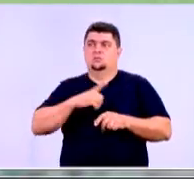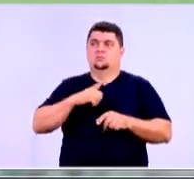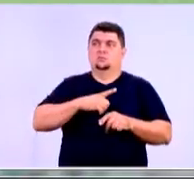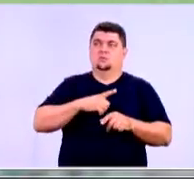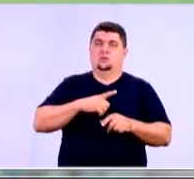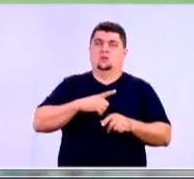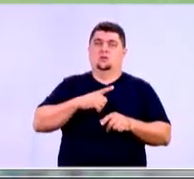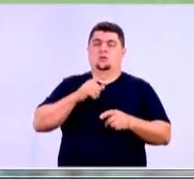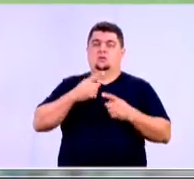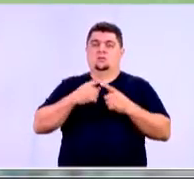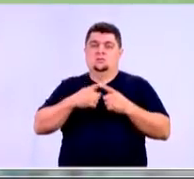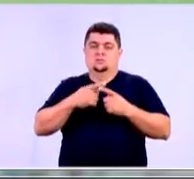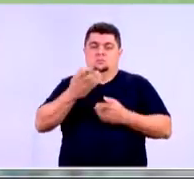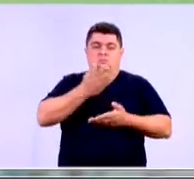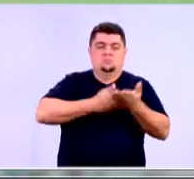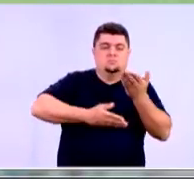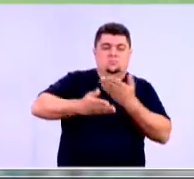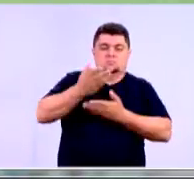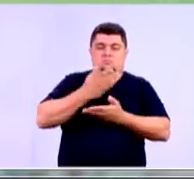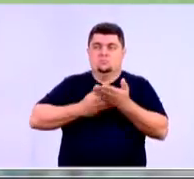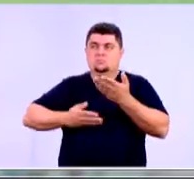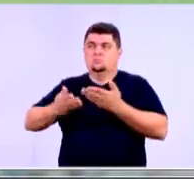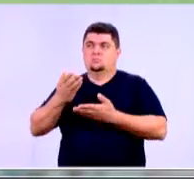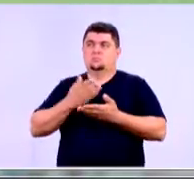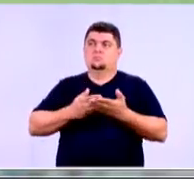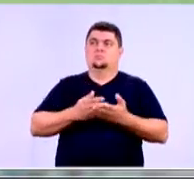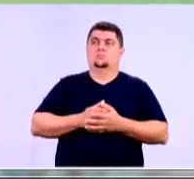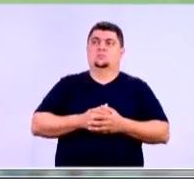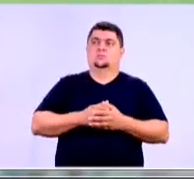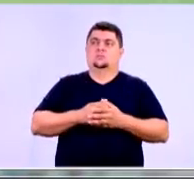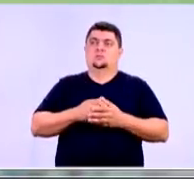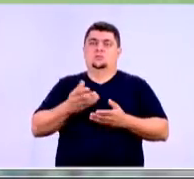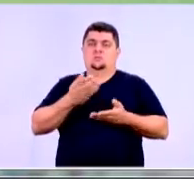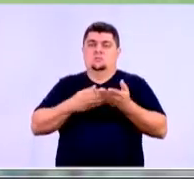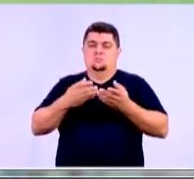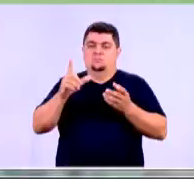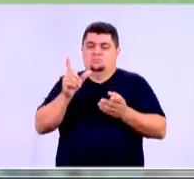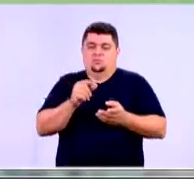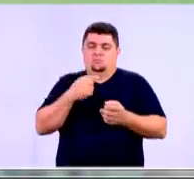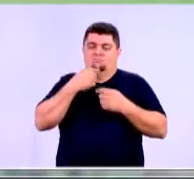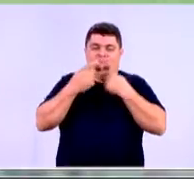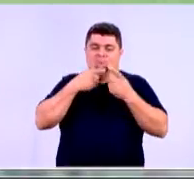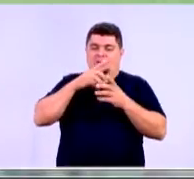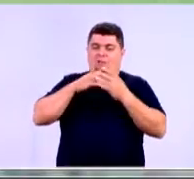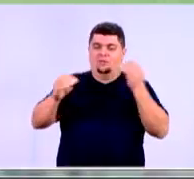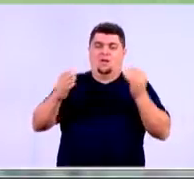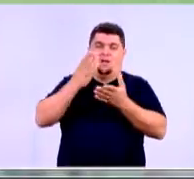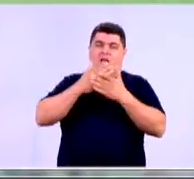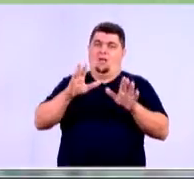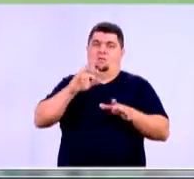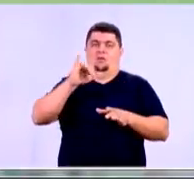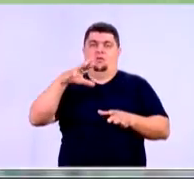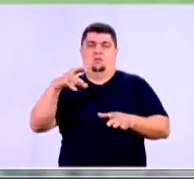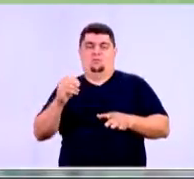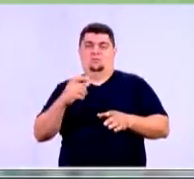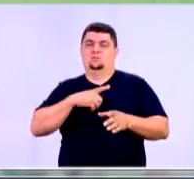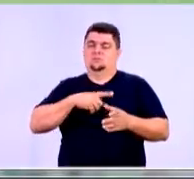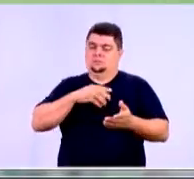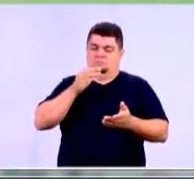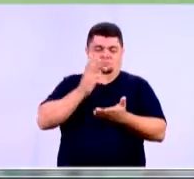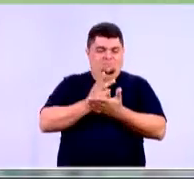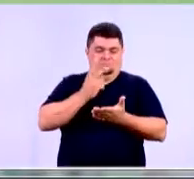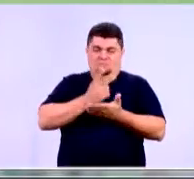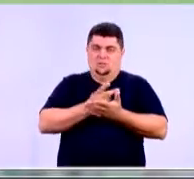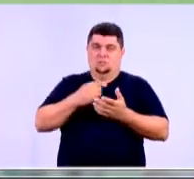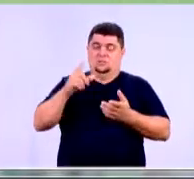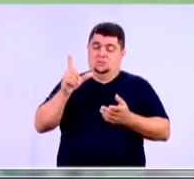à ideia de tratar e minimizar o risco. Como o professor muito bem falou, a gente não tem como fugir totalmente do risco, ele está presente, ele só precisa